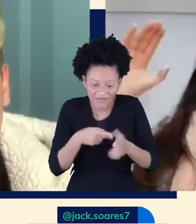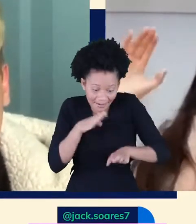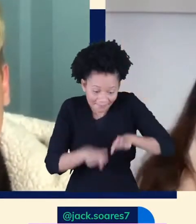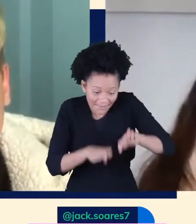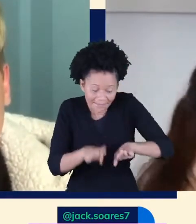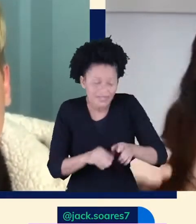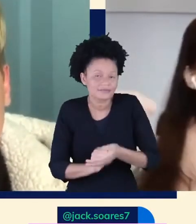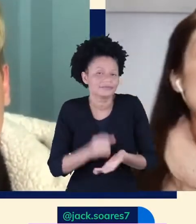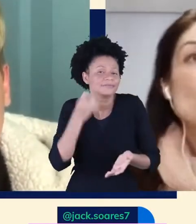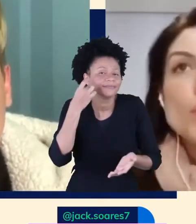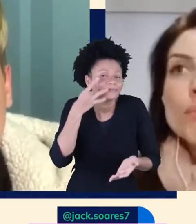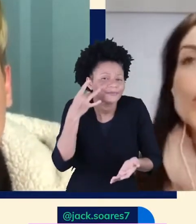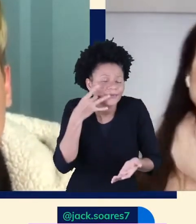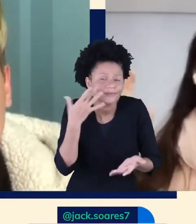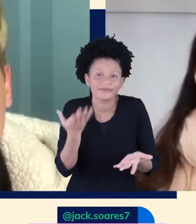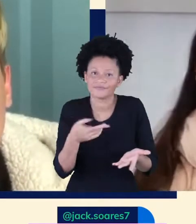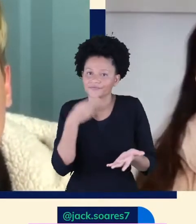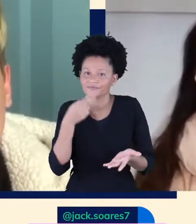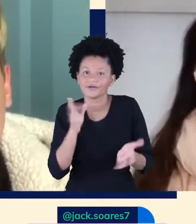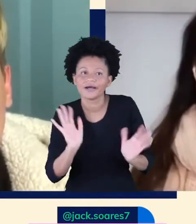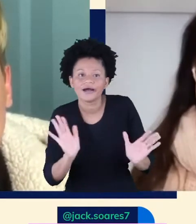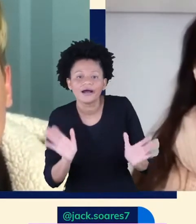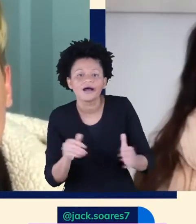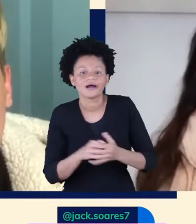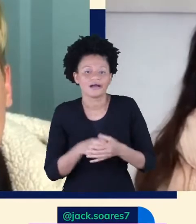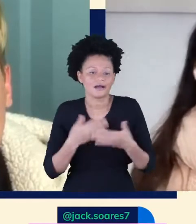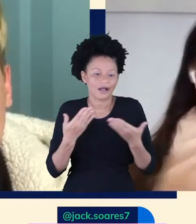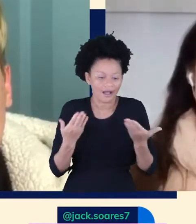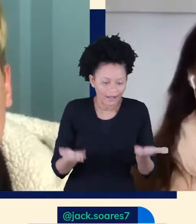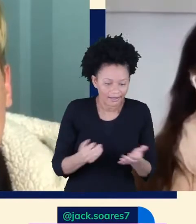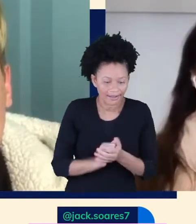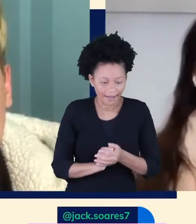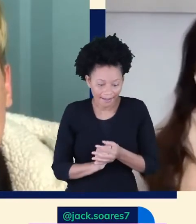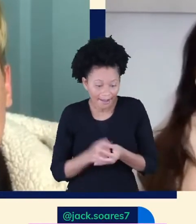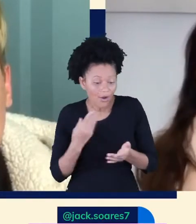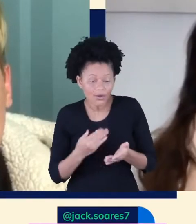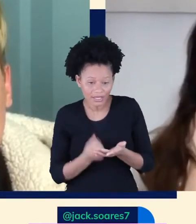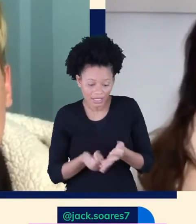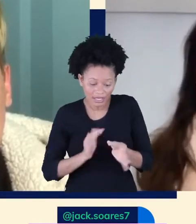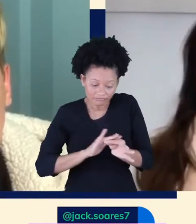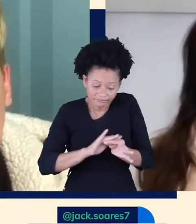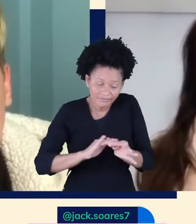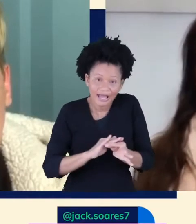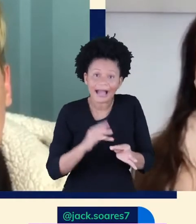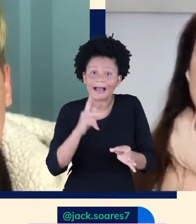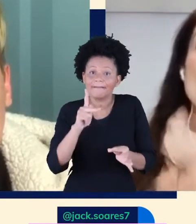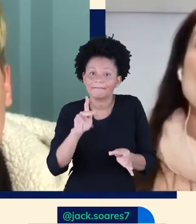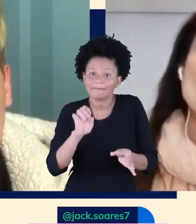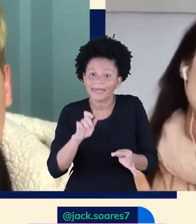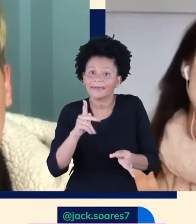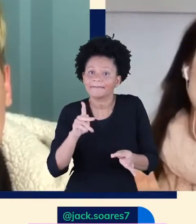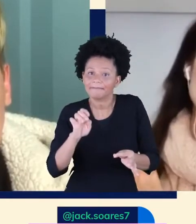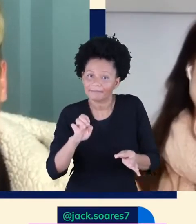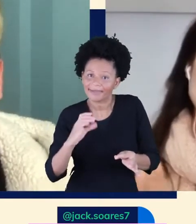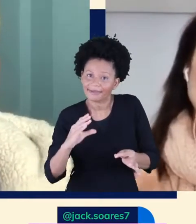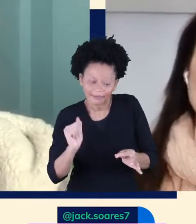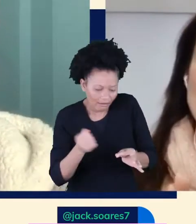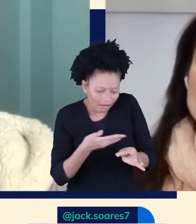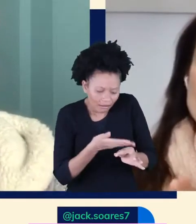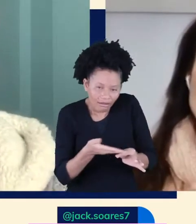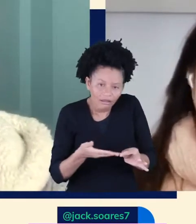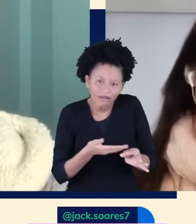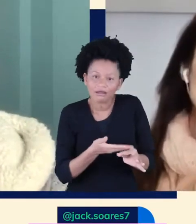fala do pezinho da criança, do bumbum, e você não fala que você tá lavando a vulva, a pepeca, alguma coisa errada você